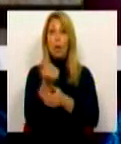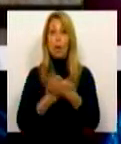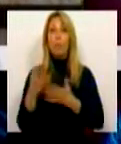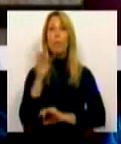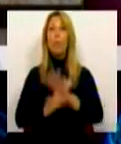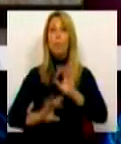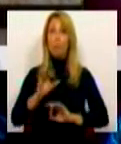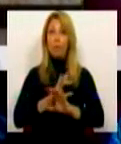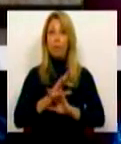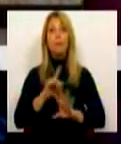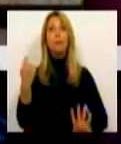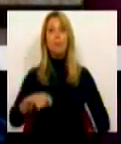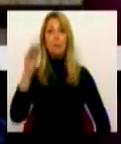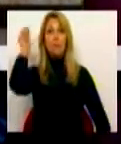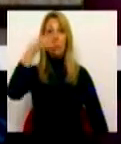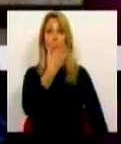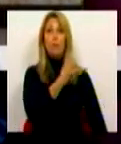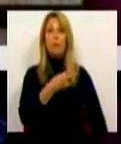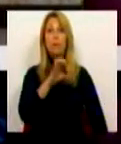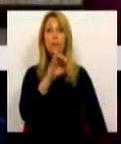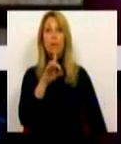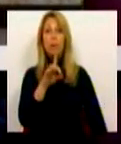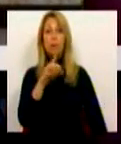República entre 1986 e